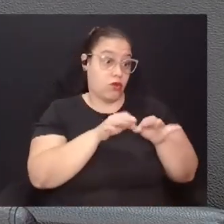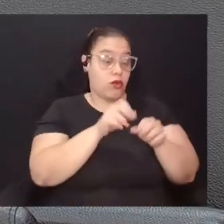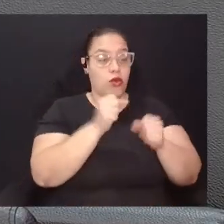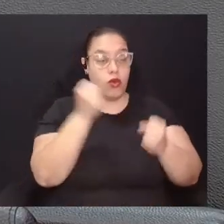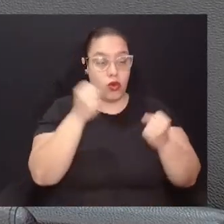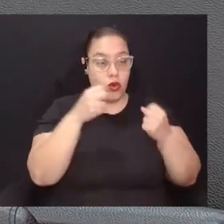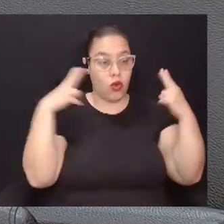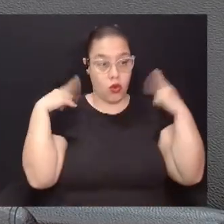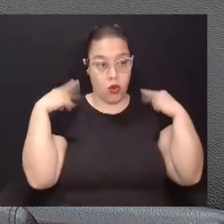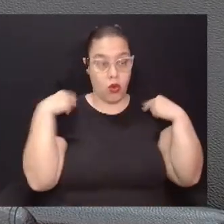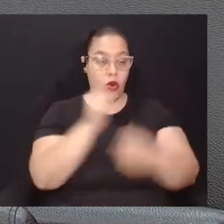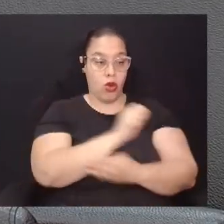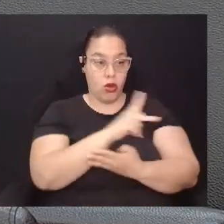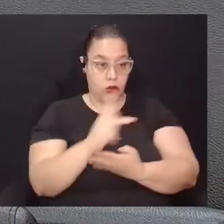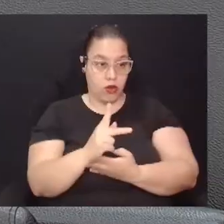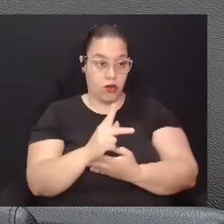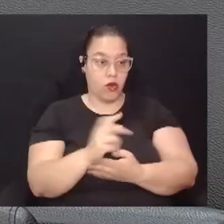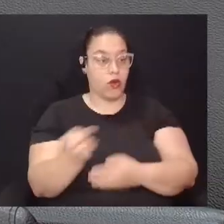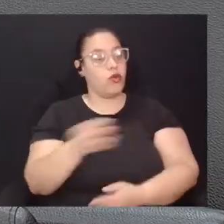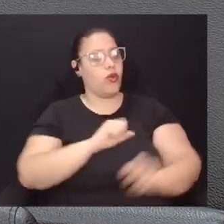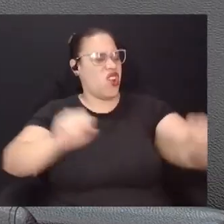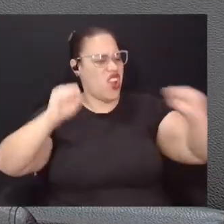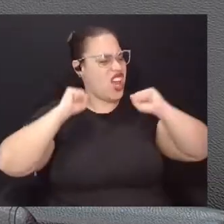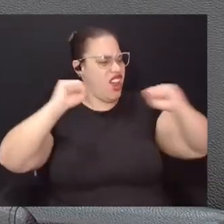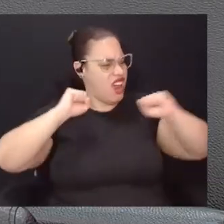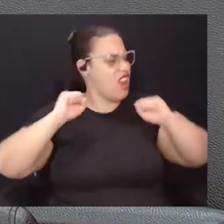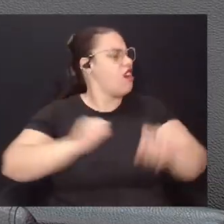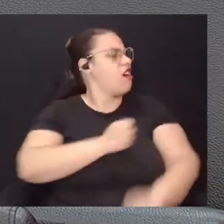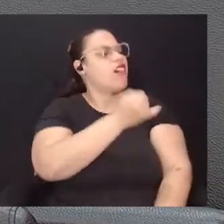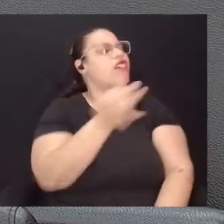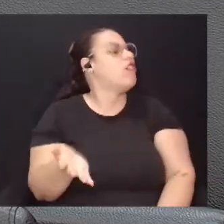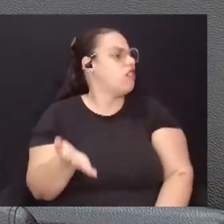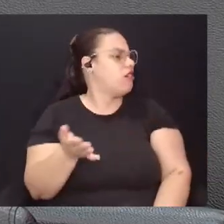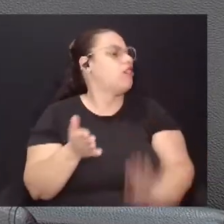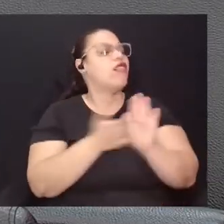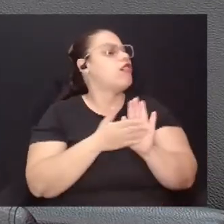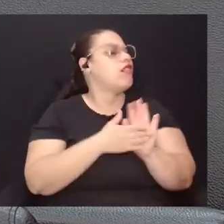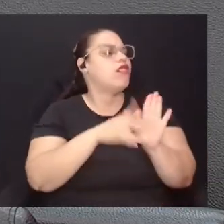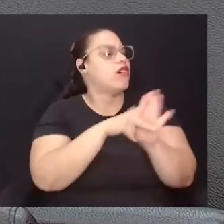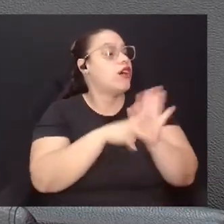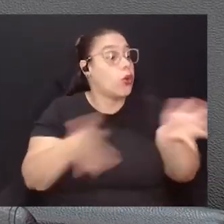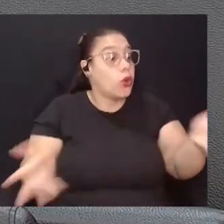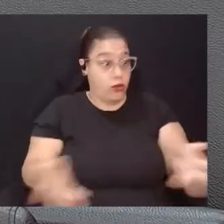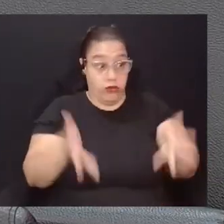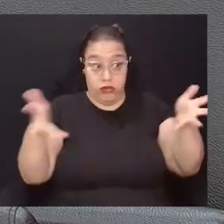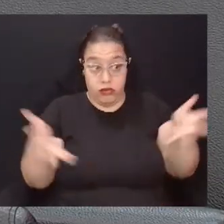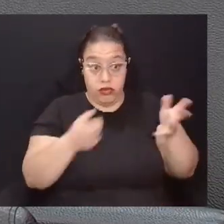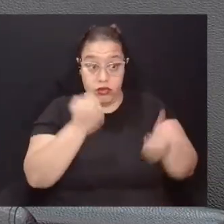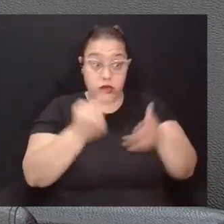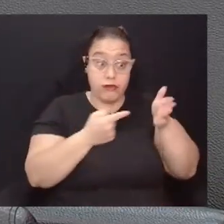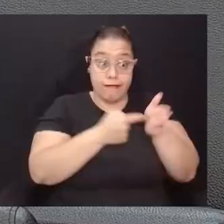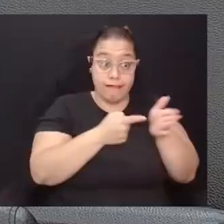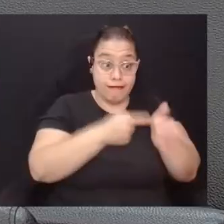de aplicativo, né? Inclusive recentemente teve novas manifestações, e esse projeto ele é muito motivado